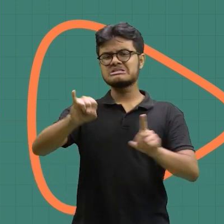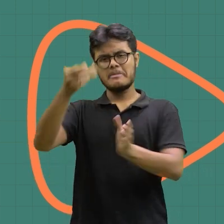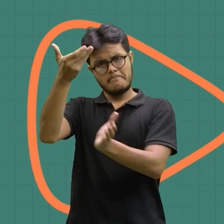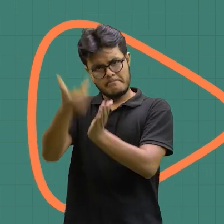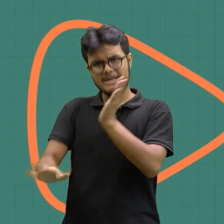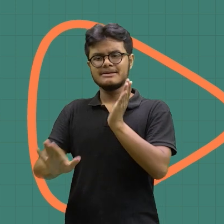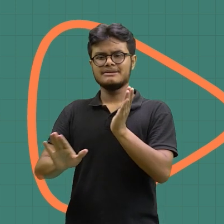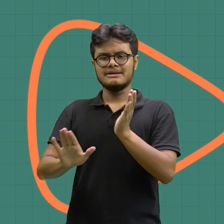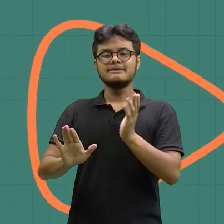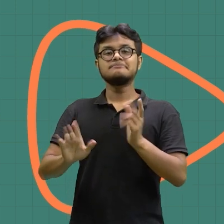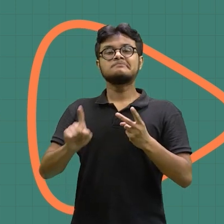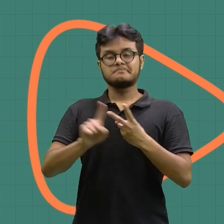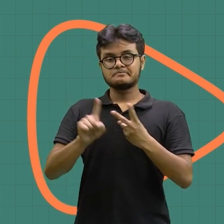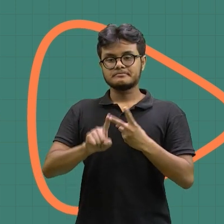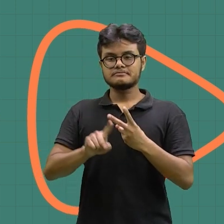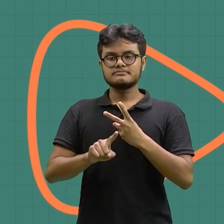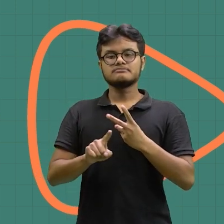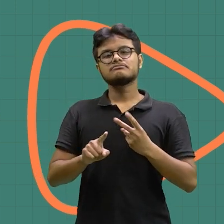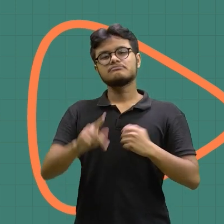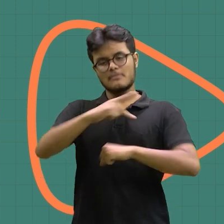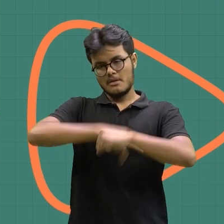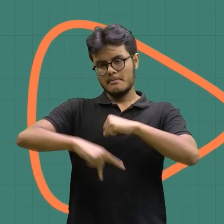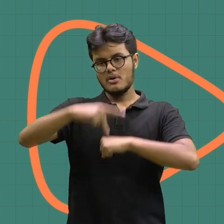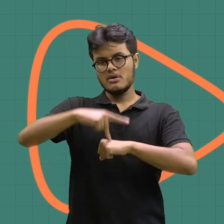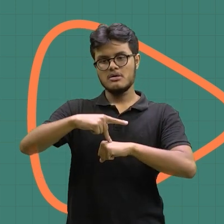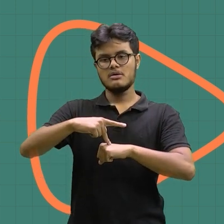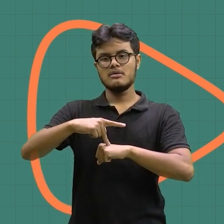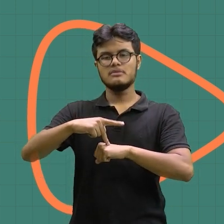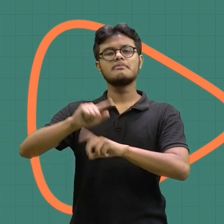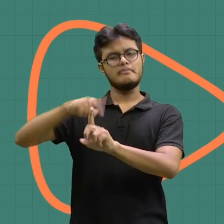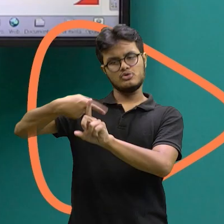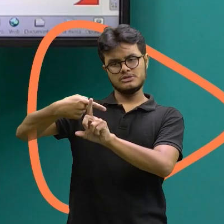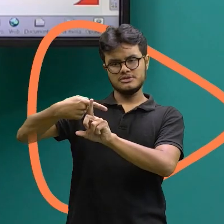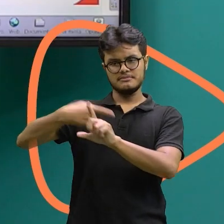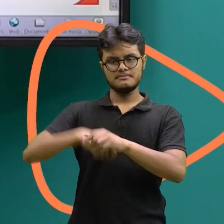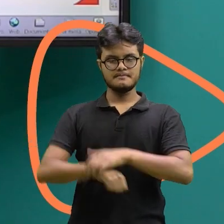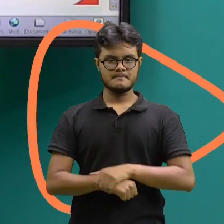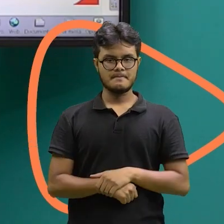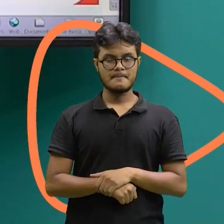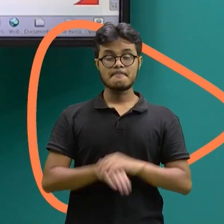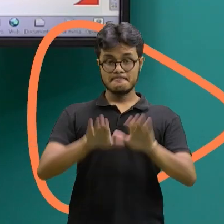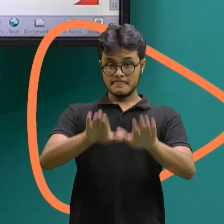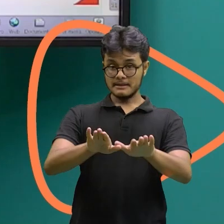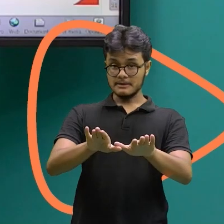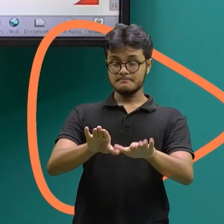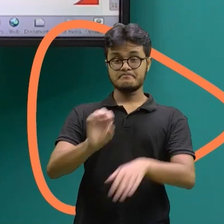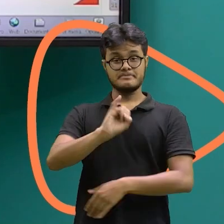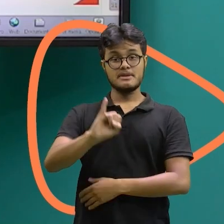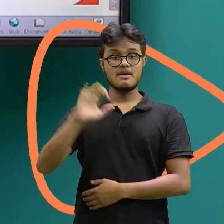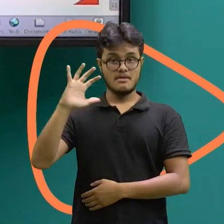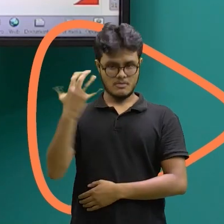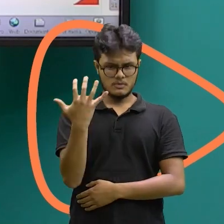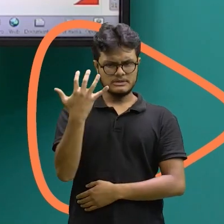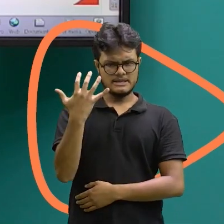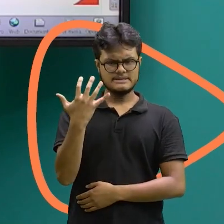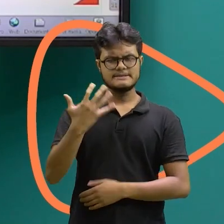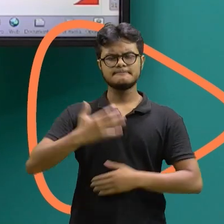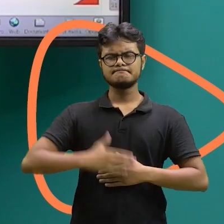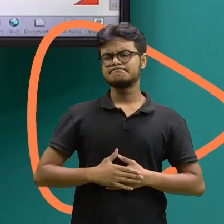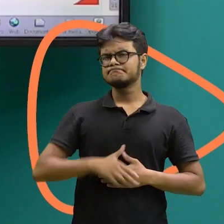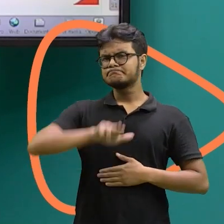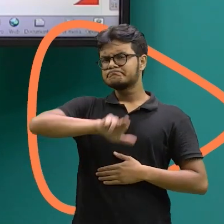elétrons, ele fica com excesso de prótons, então ele fica positivo. Nesse processo, não necessariamente os